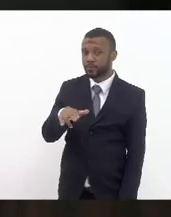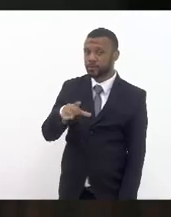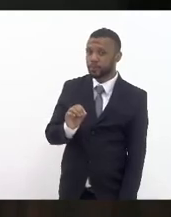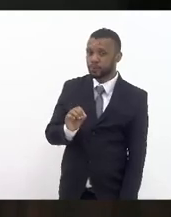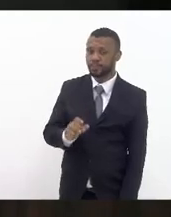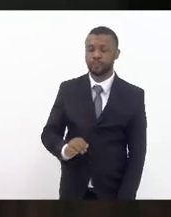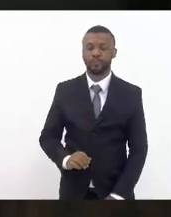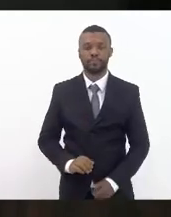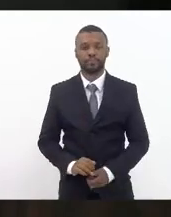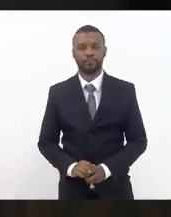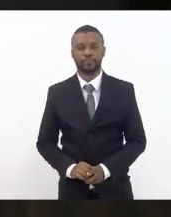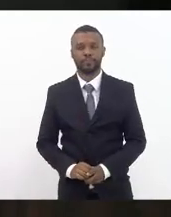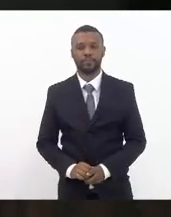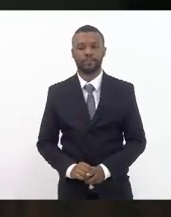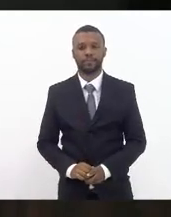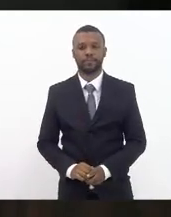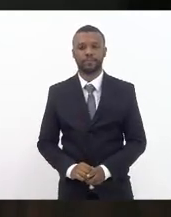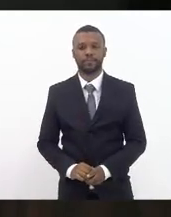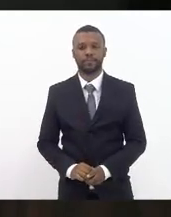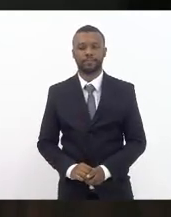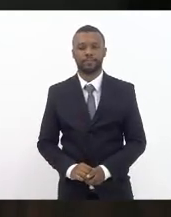Deputado Marcelo Dino.